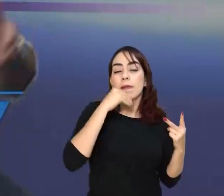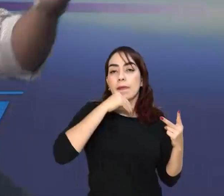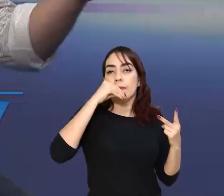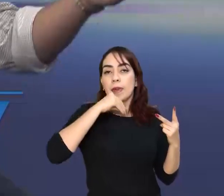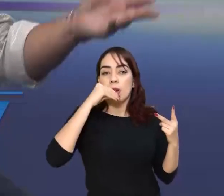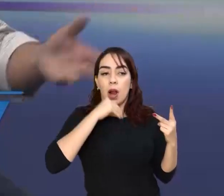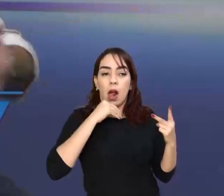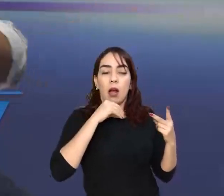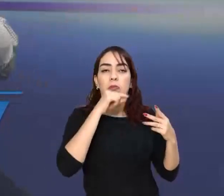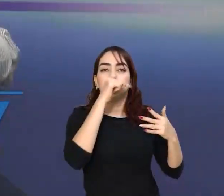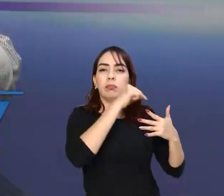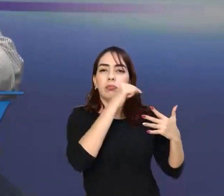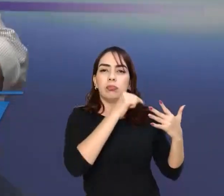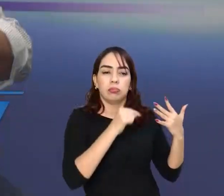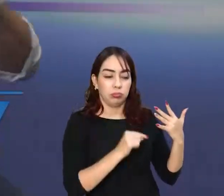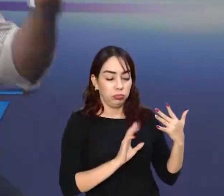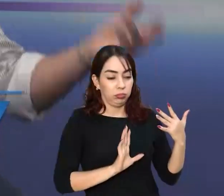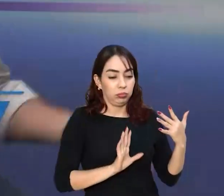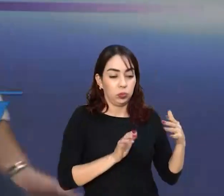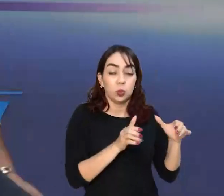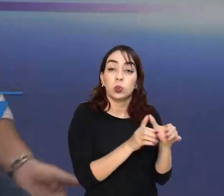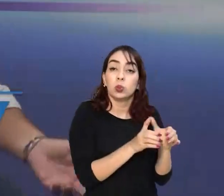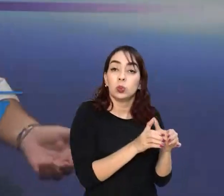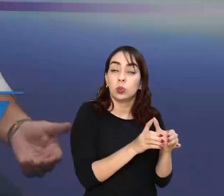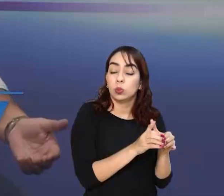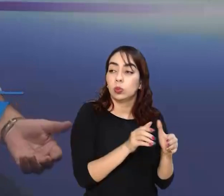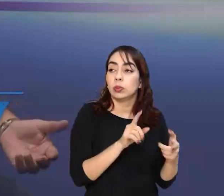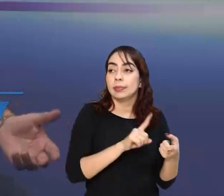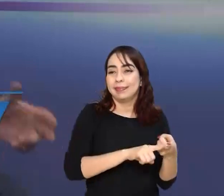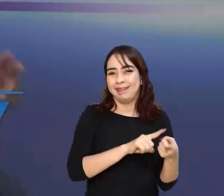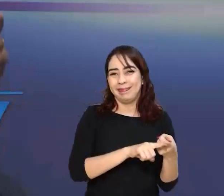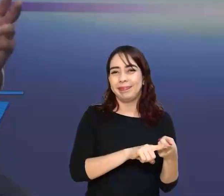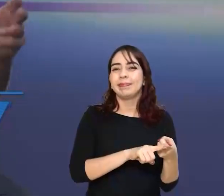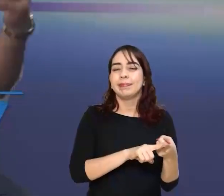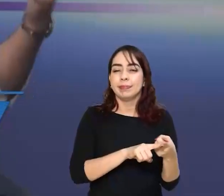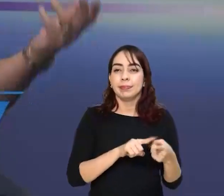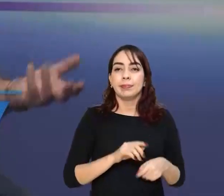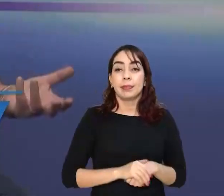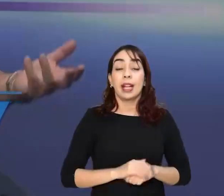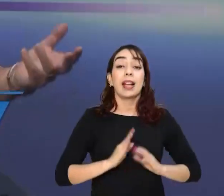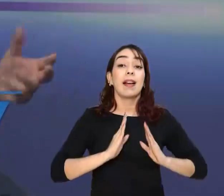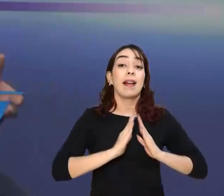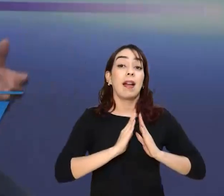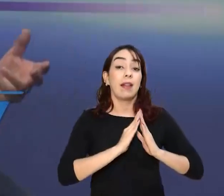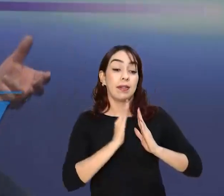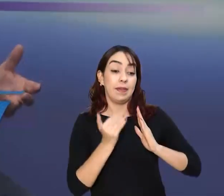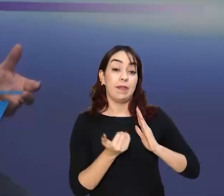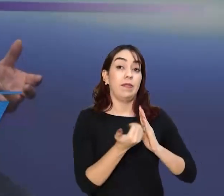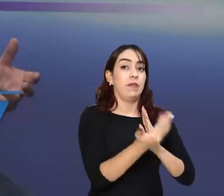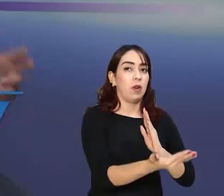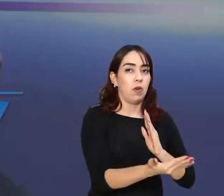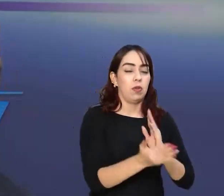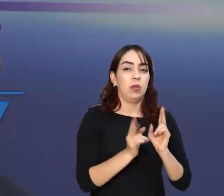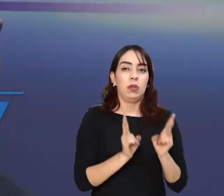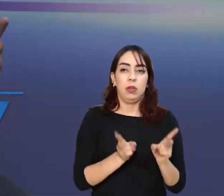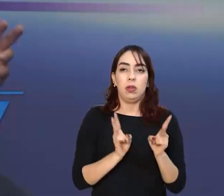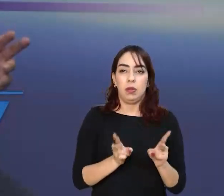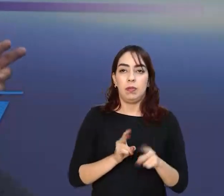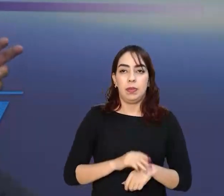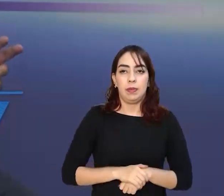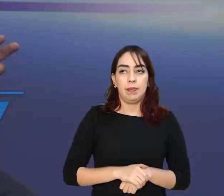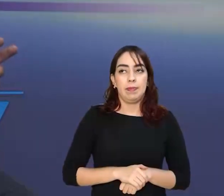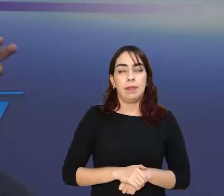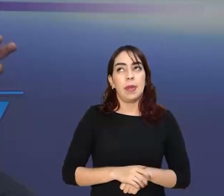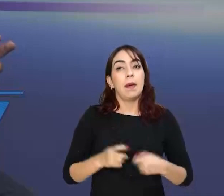Criciúma, a Chapecoense abusou de perder gols. Novo Horizontino fez 3. Também lá. Quer dizer, está na hora também de deixar de apostar